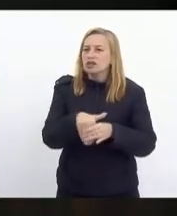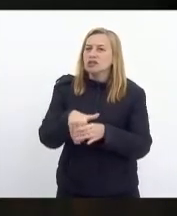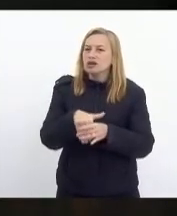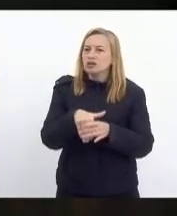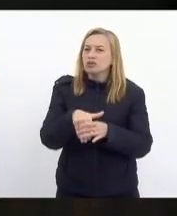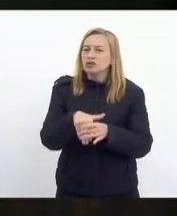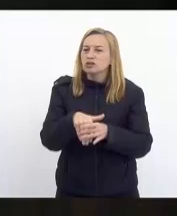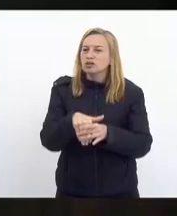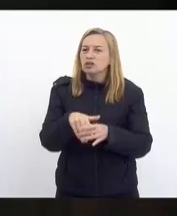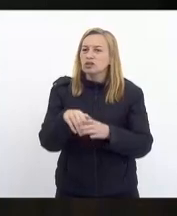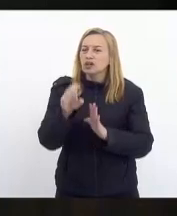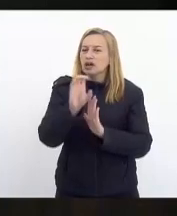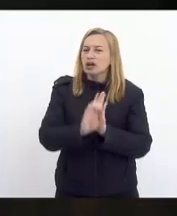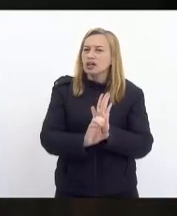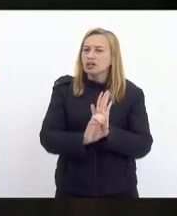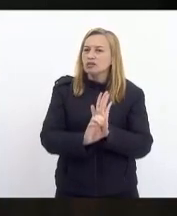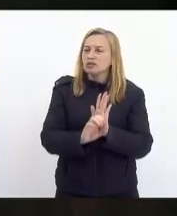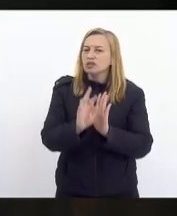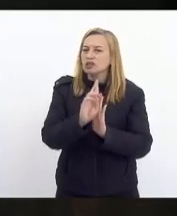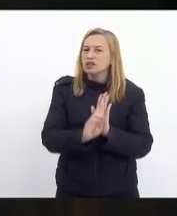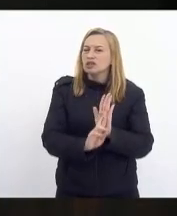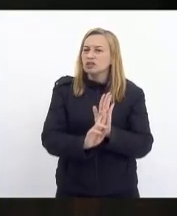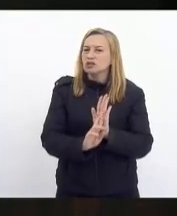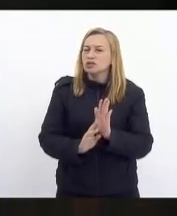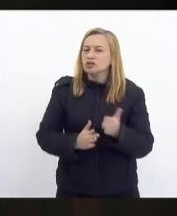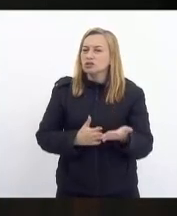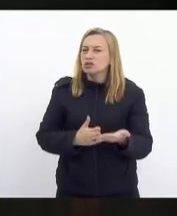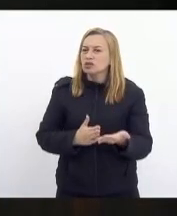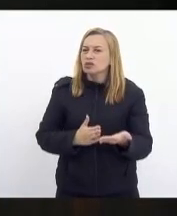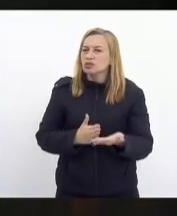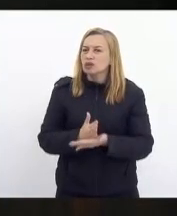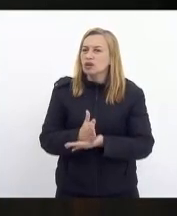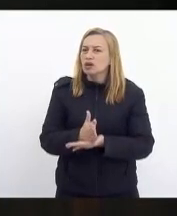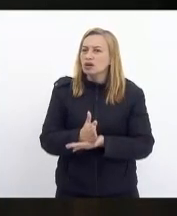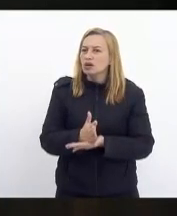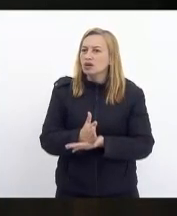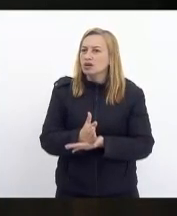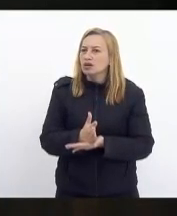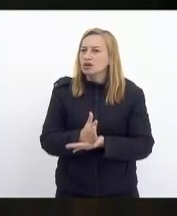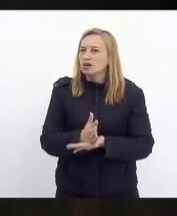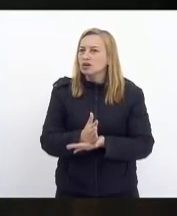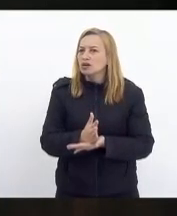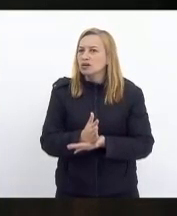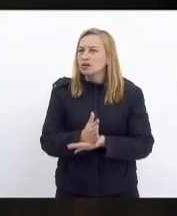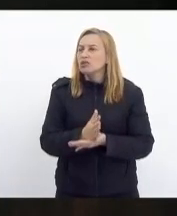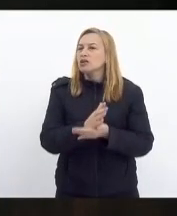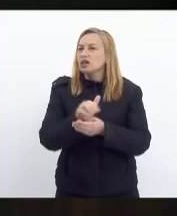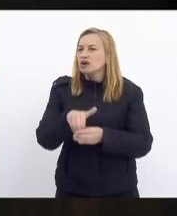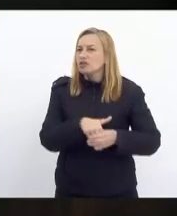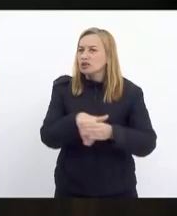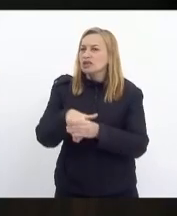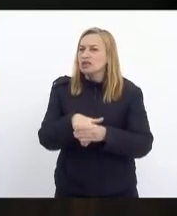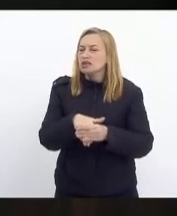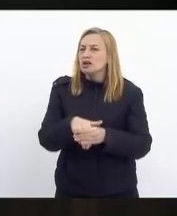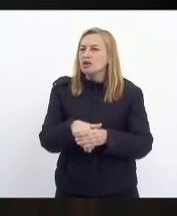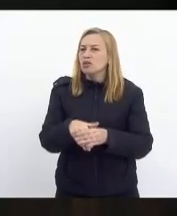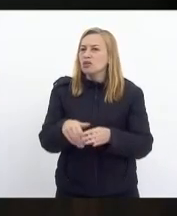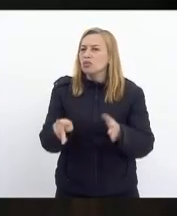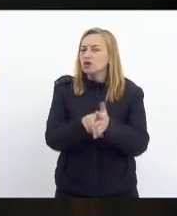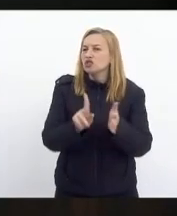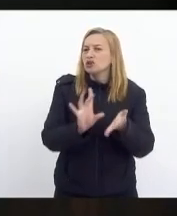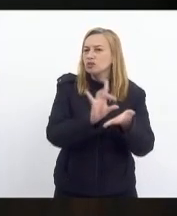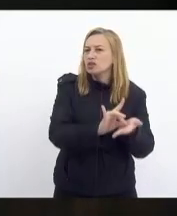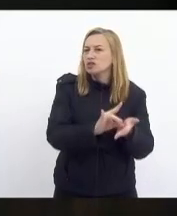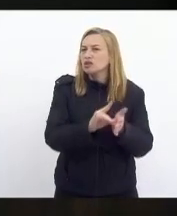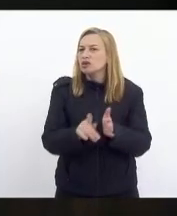a emenda de redação. Senhores que aprovam, permaneçam como estão. Em votação. Projeto assim emendado. Senhores